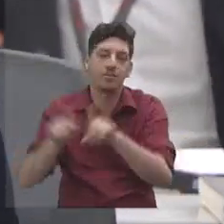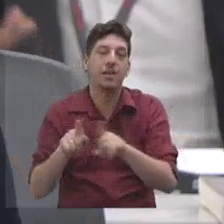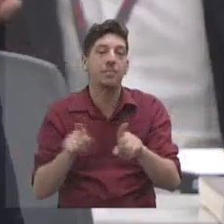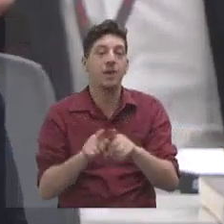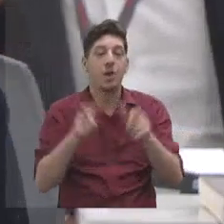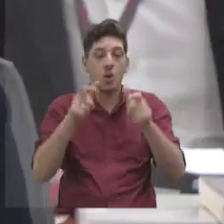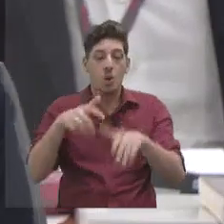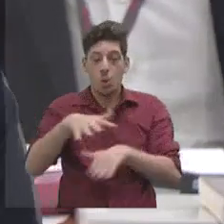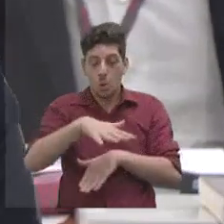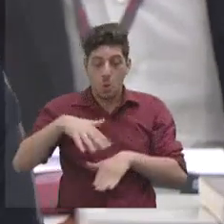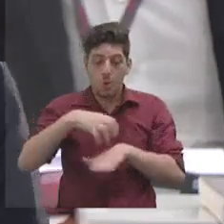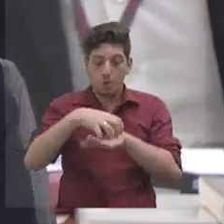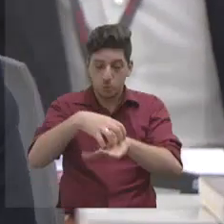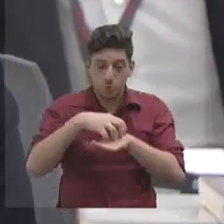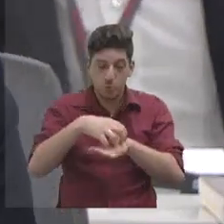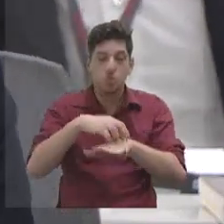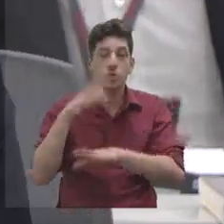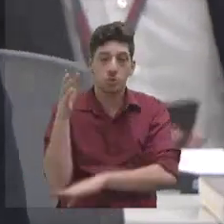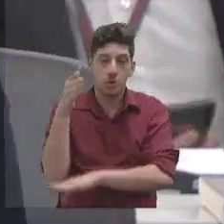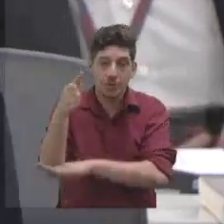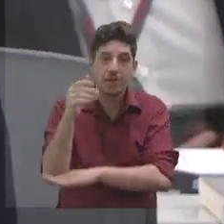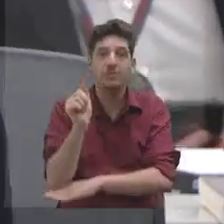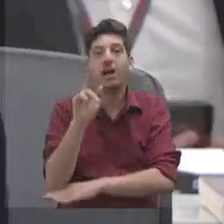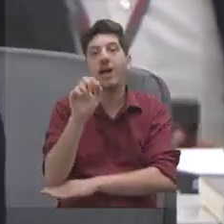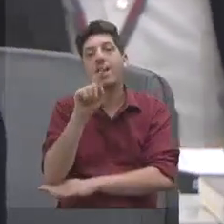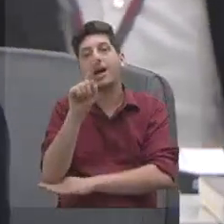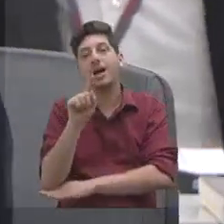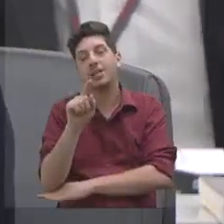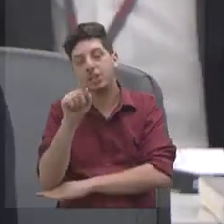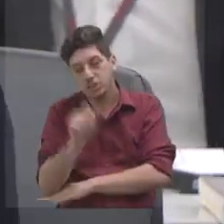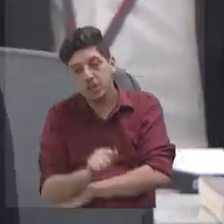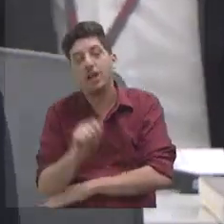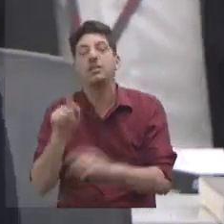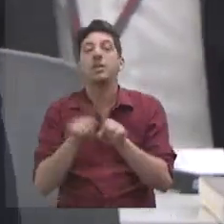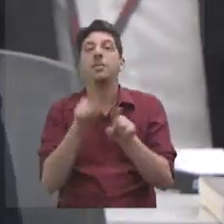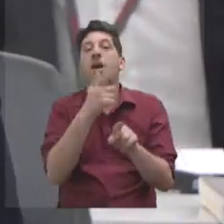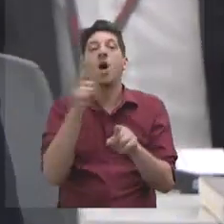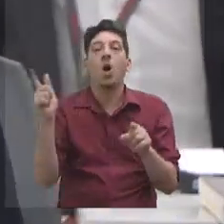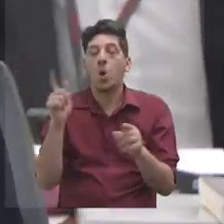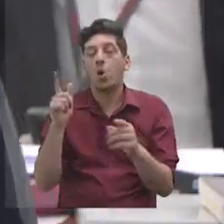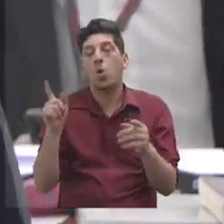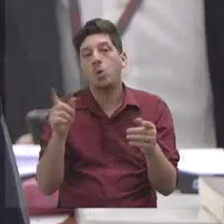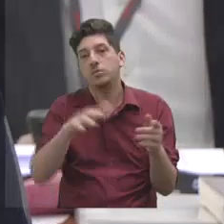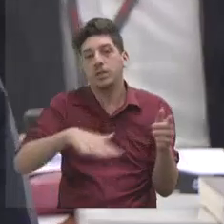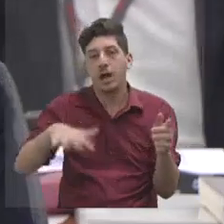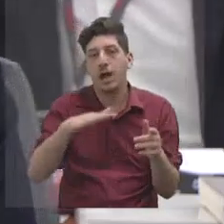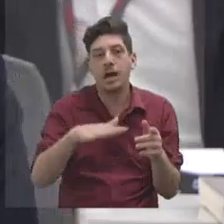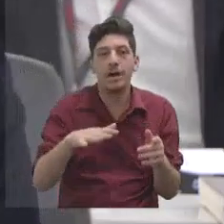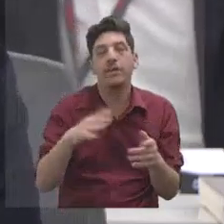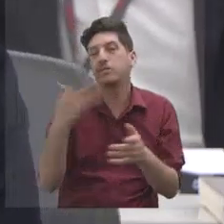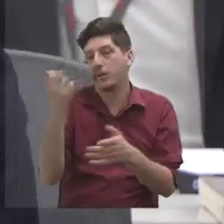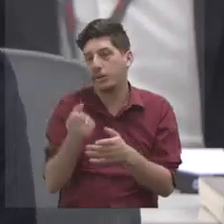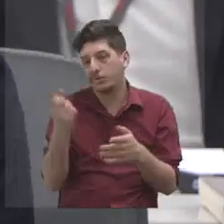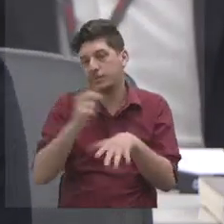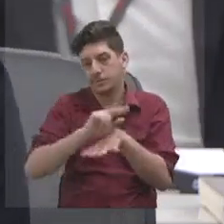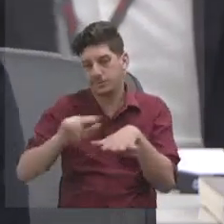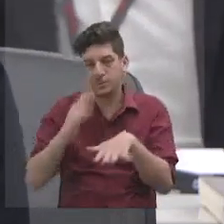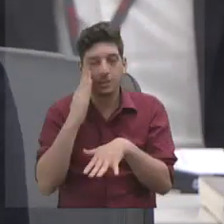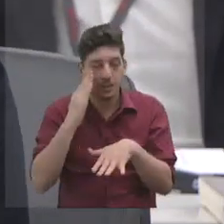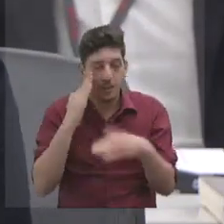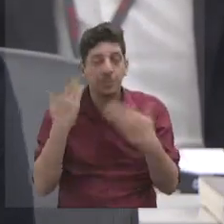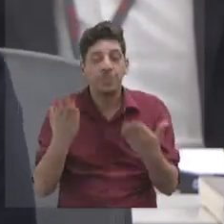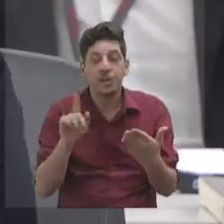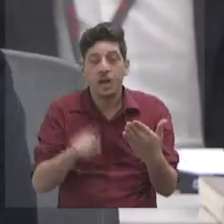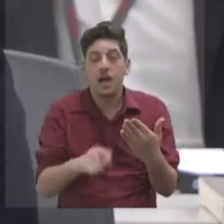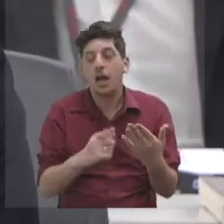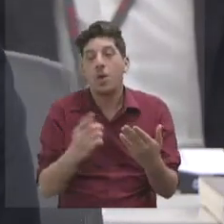Grande Hotel de Araxá e outros Empreendimentos turísticos da região né é um trecho que tem grandes indústrias do setor de laticínios então assim é um trecho que por